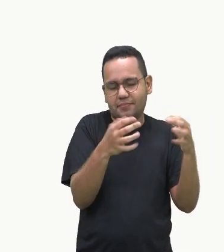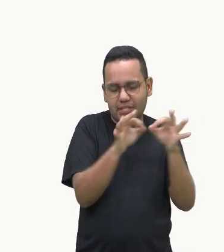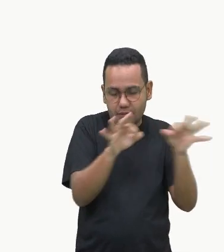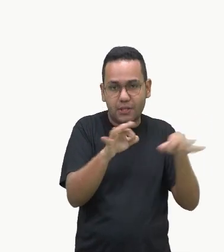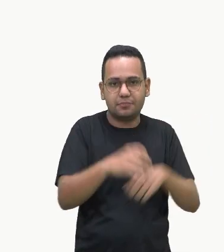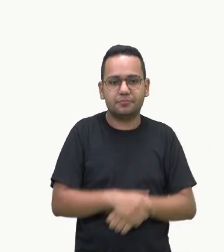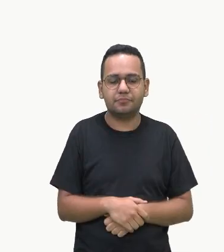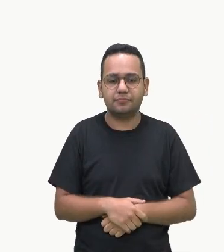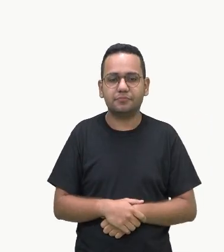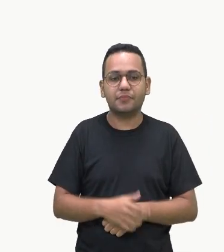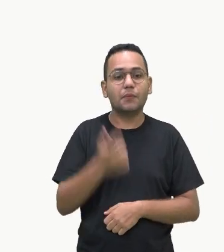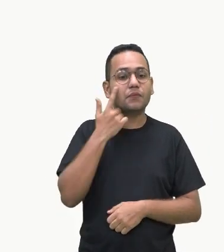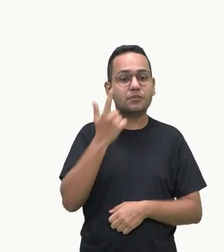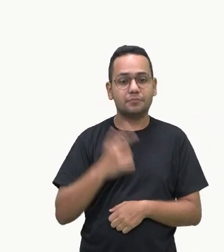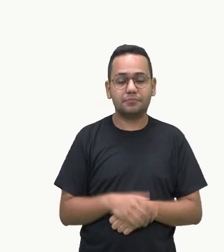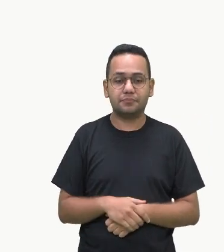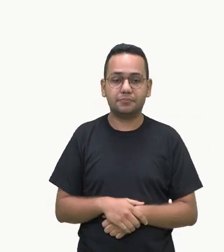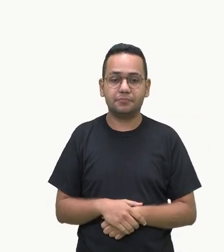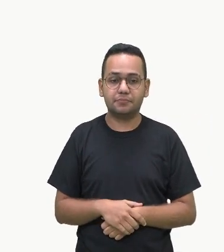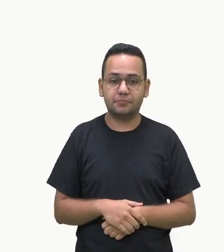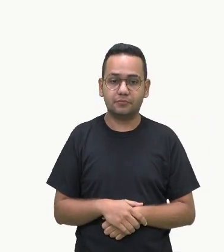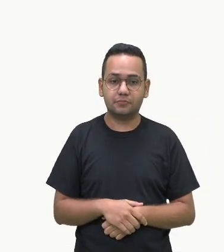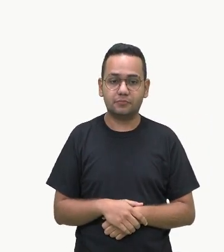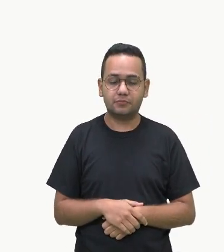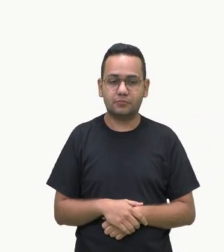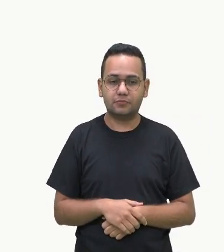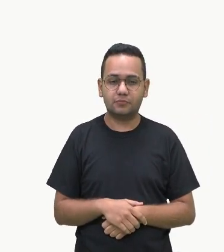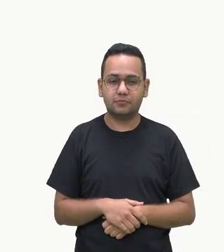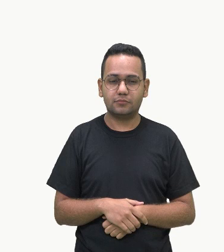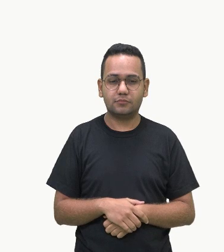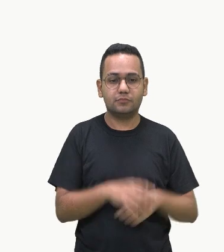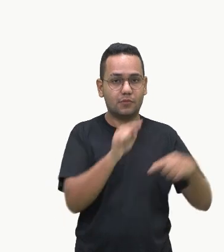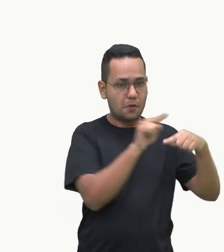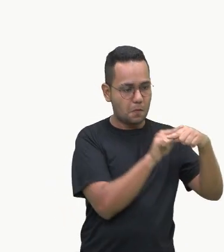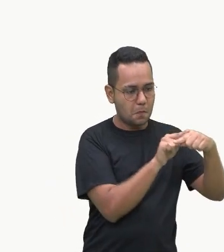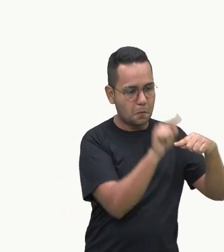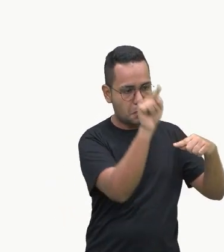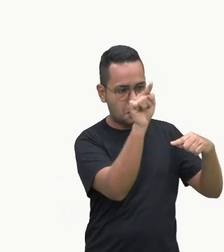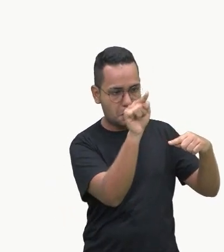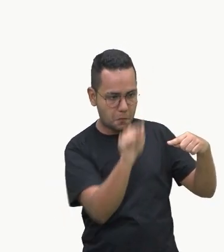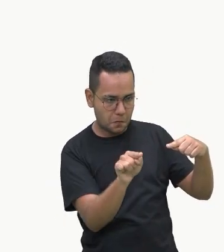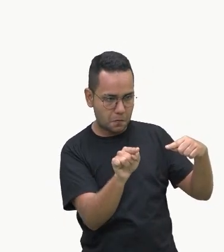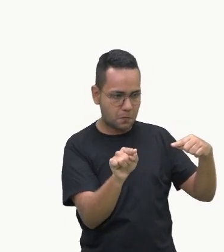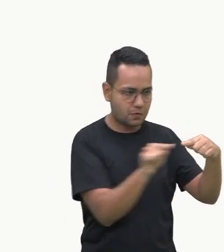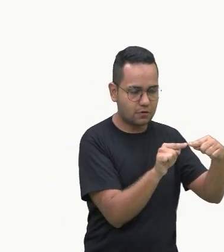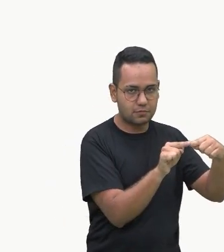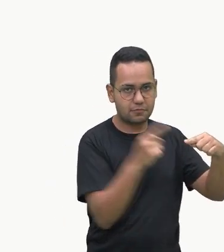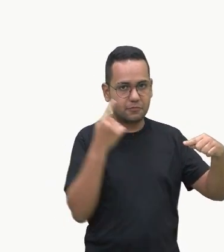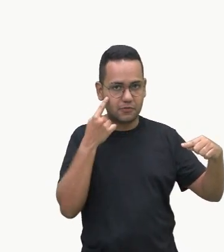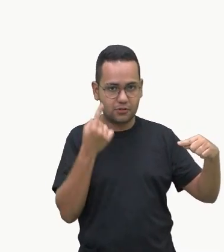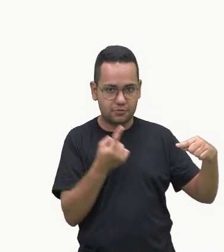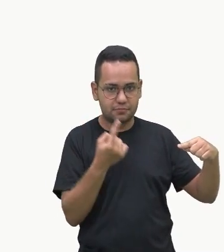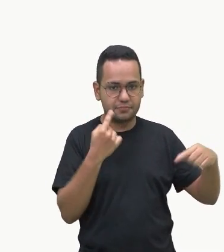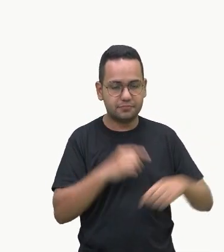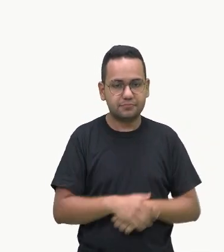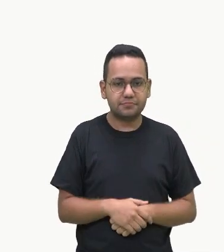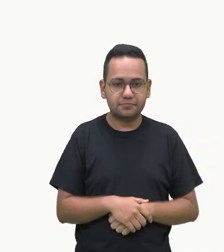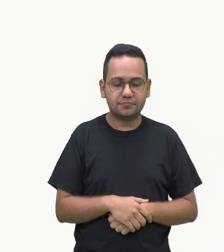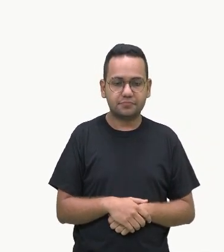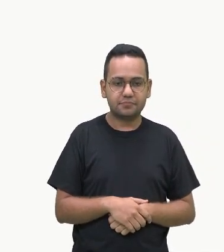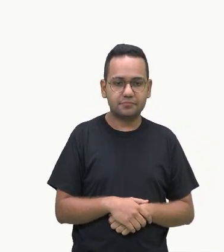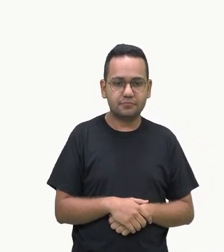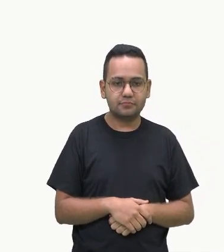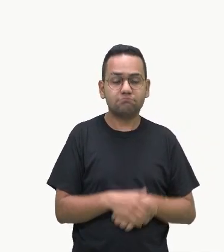o quadrado. O triângulo equilátero, se você não lembra, é aquele triângulo onde os